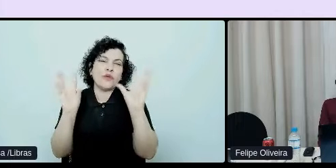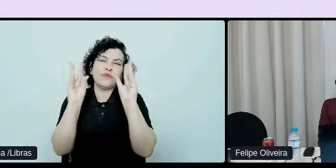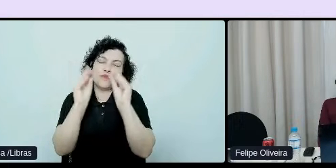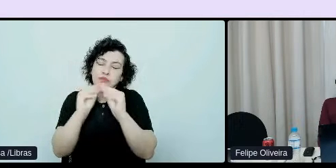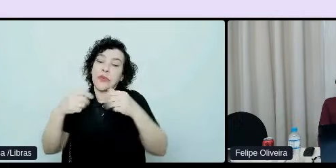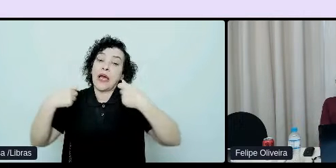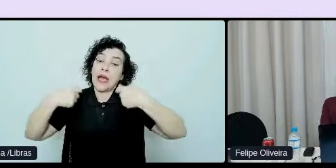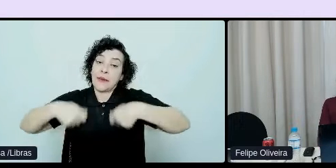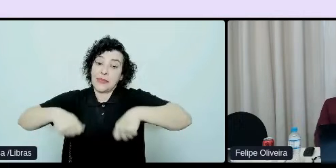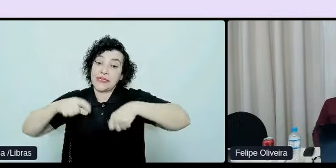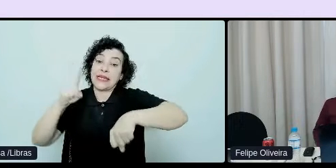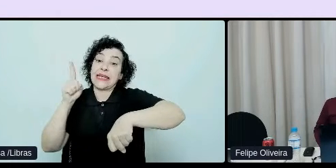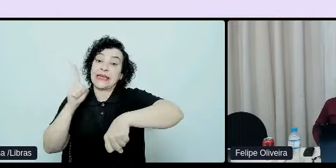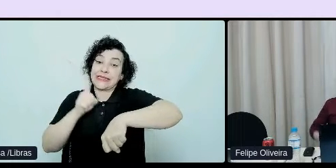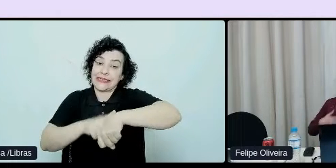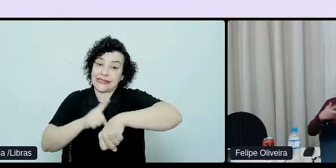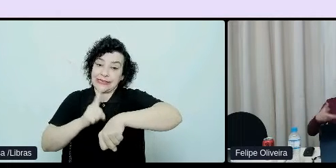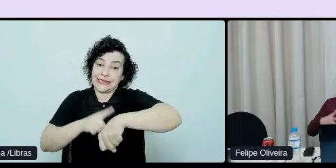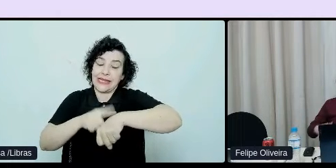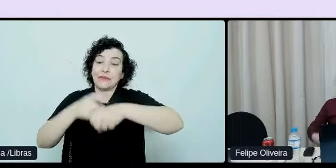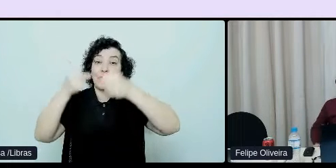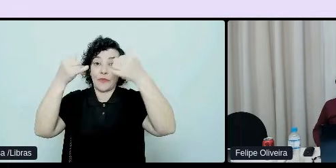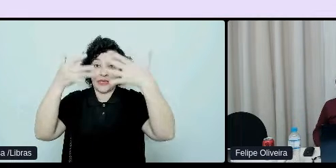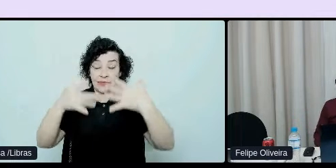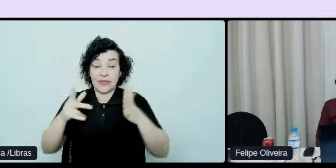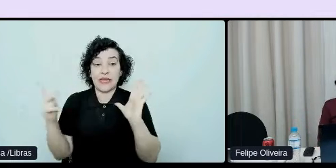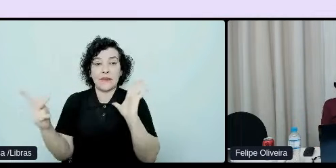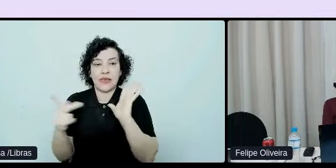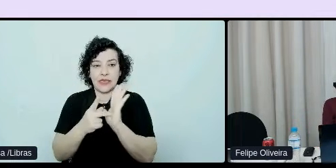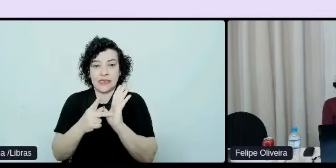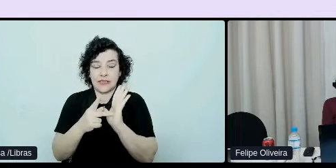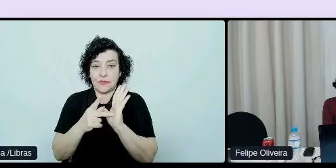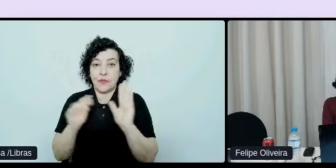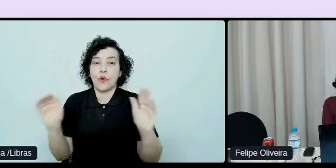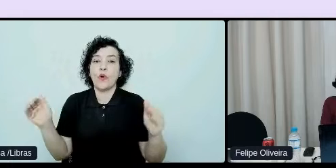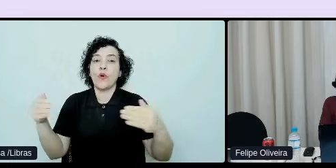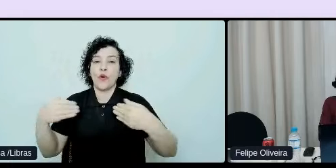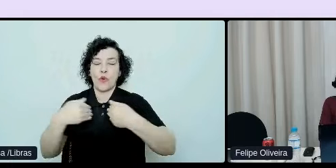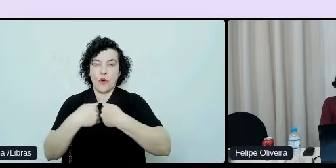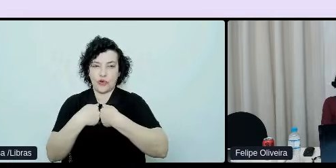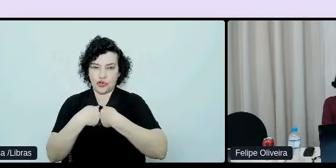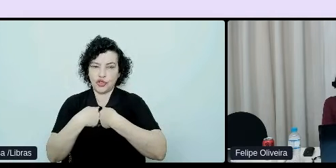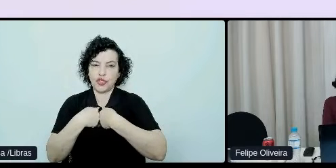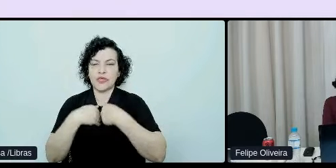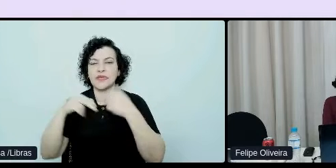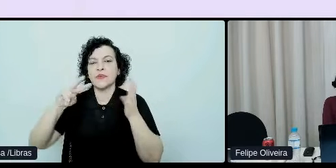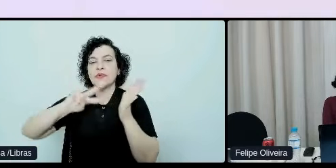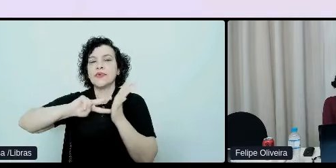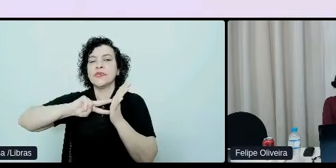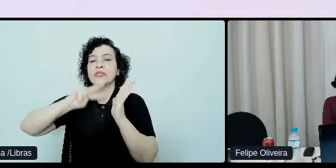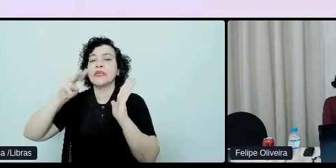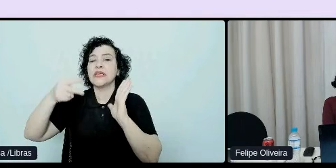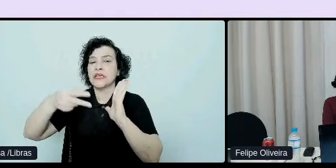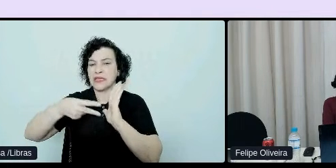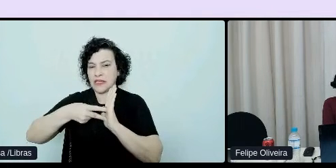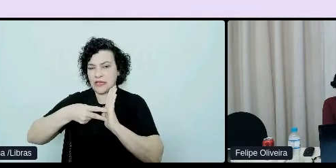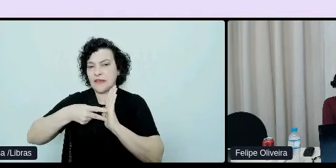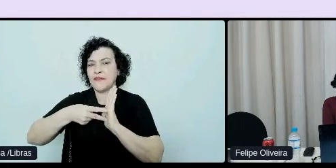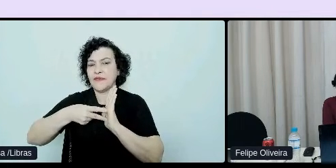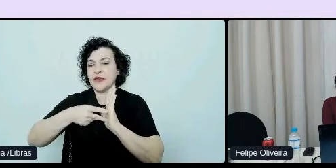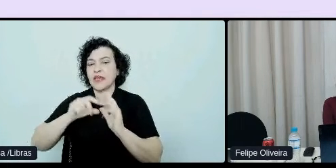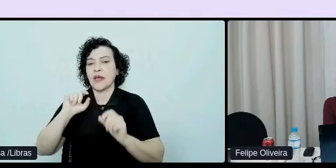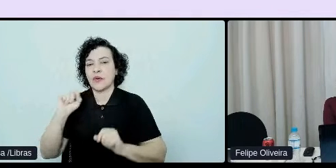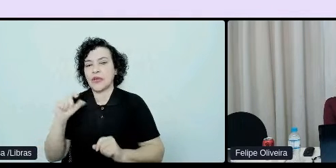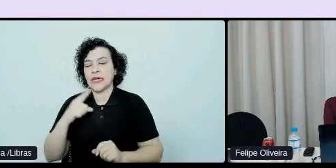tempo para falar mais realmente sobre isso. O autismo é um espectro, né, que compreende aí grandes